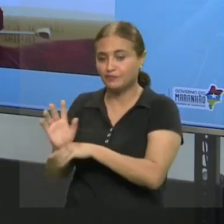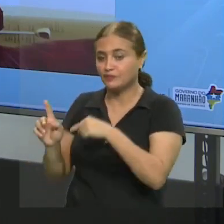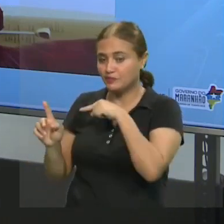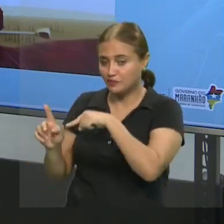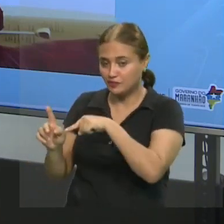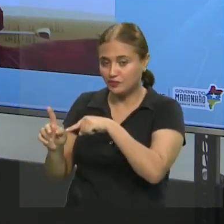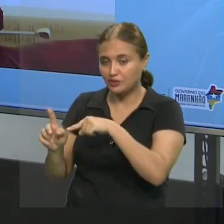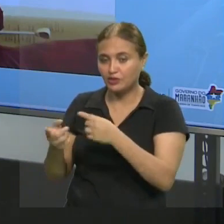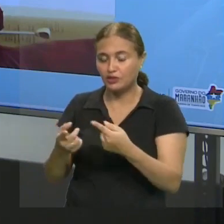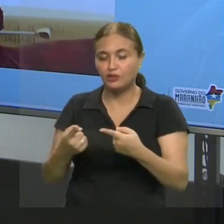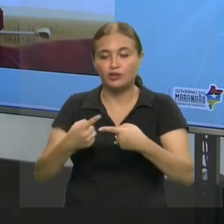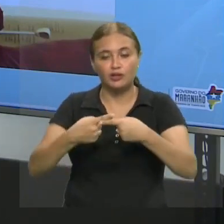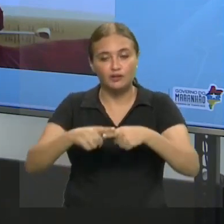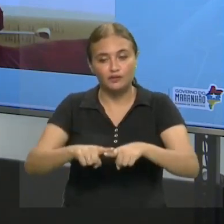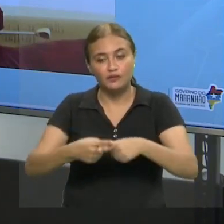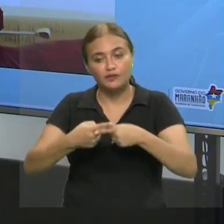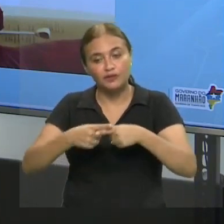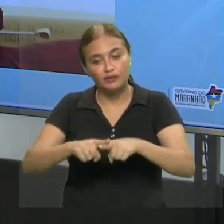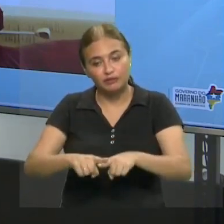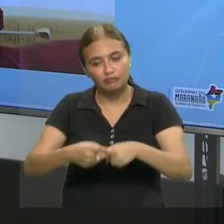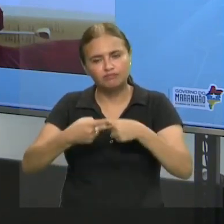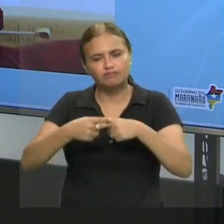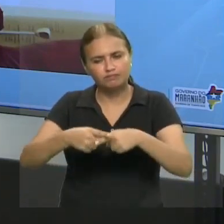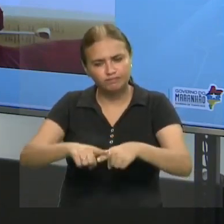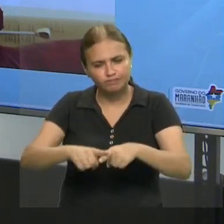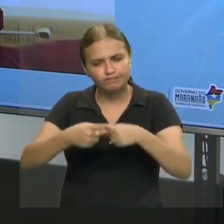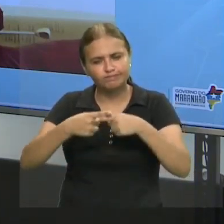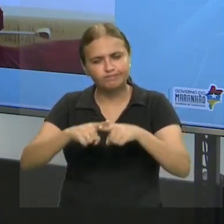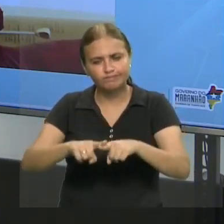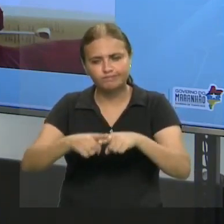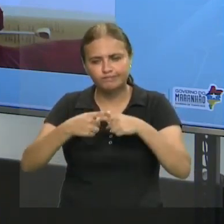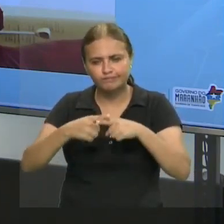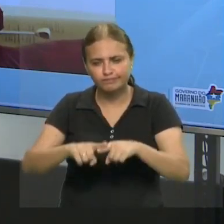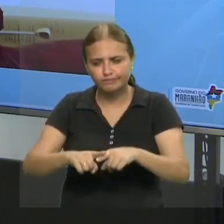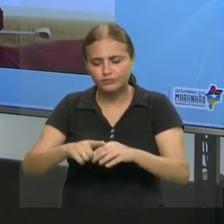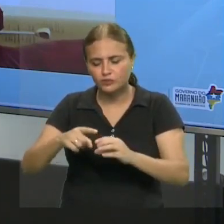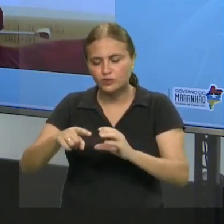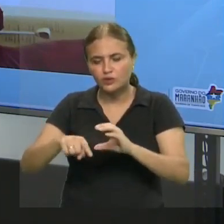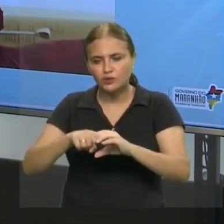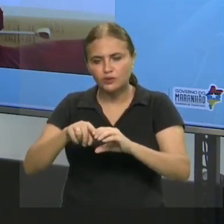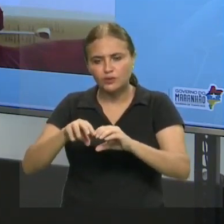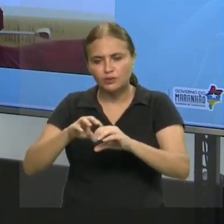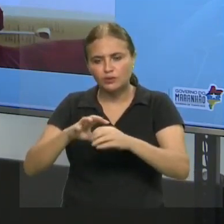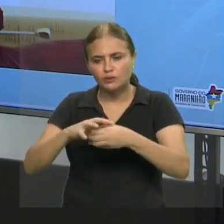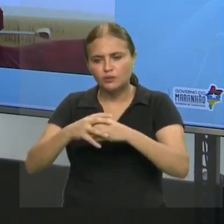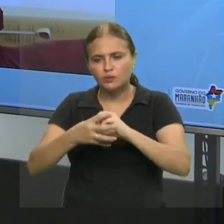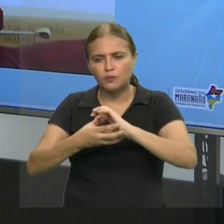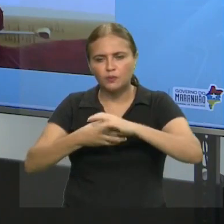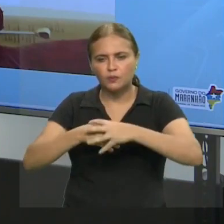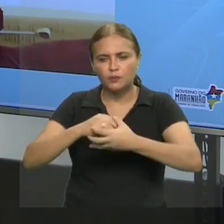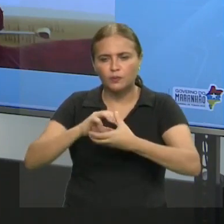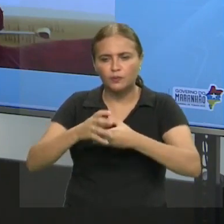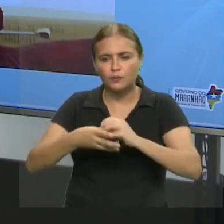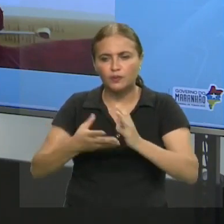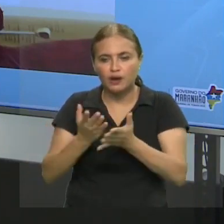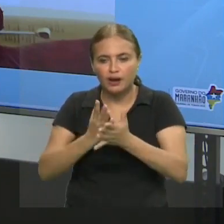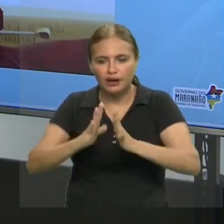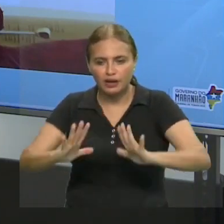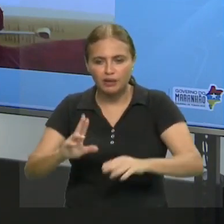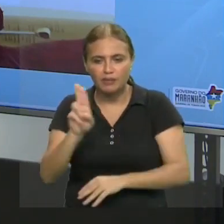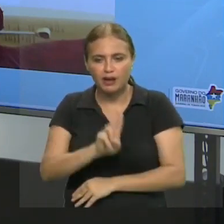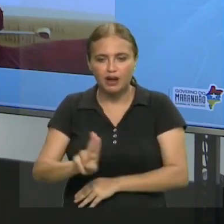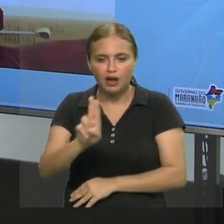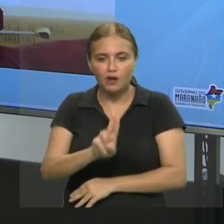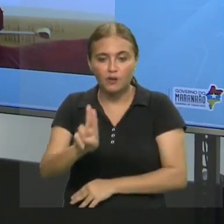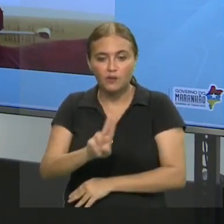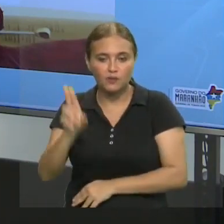os novelos, ela fica tricotando, depois acaba o novelo, ela passa a tricotar com o cabelo e ela fica desesperada porque ela